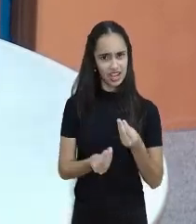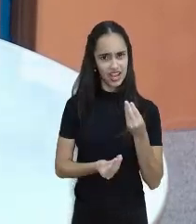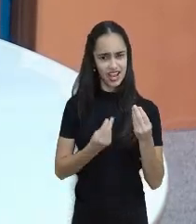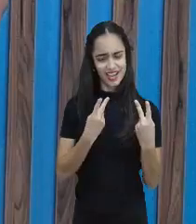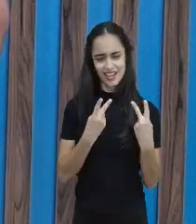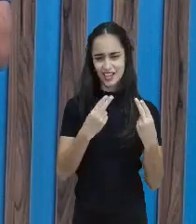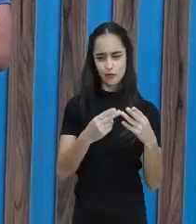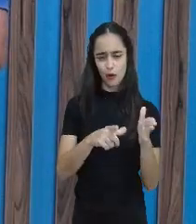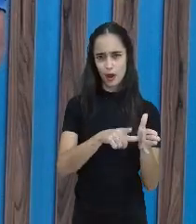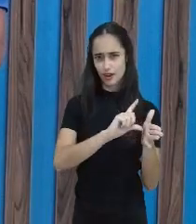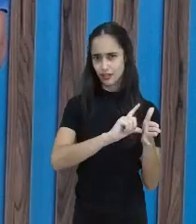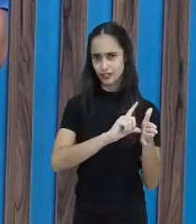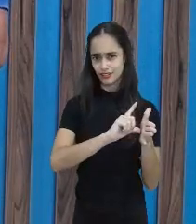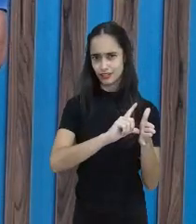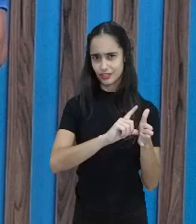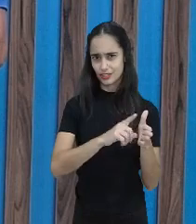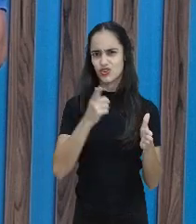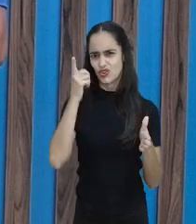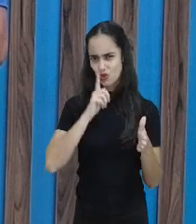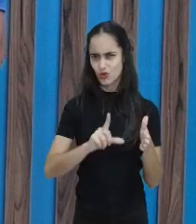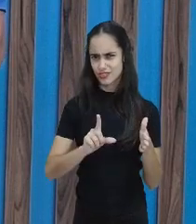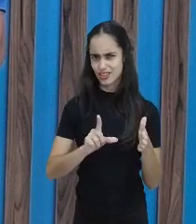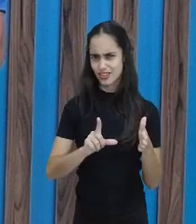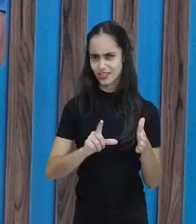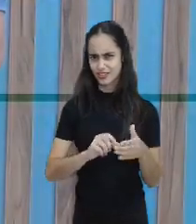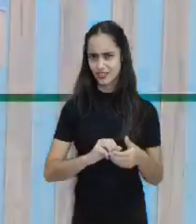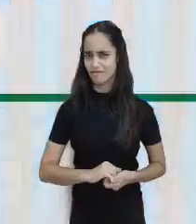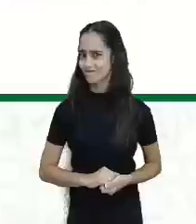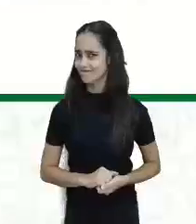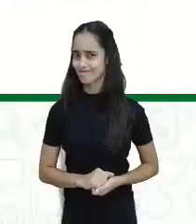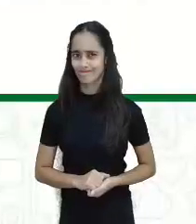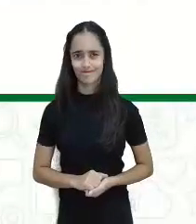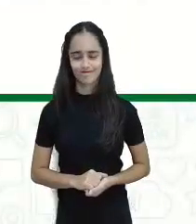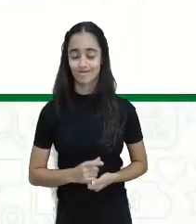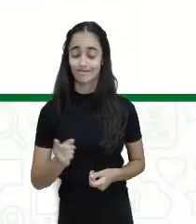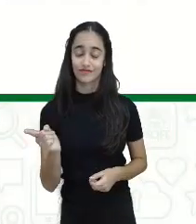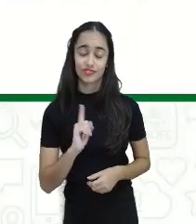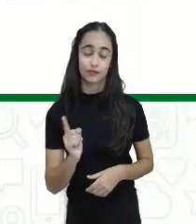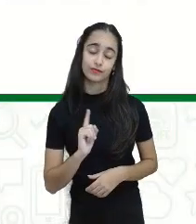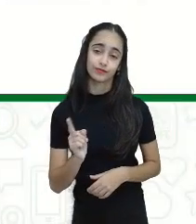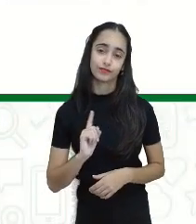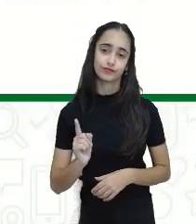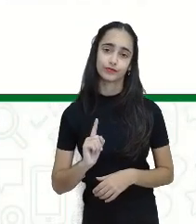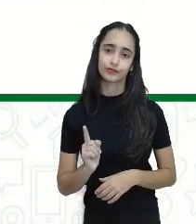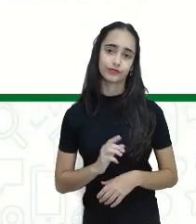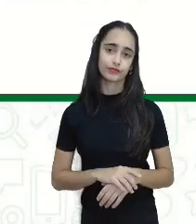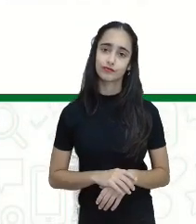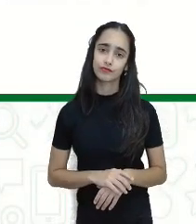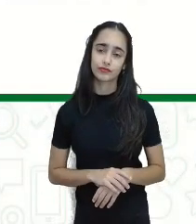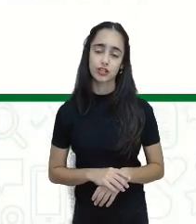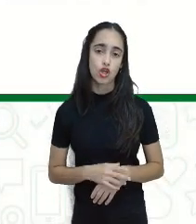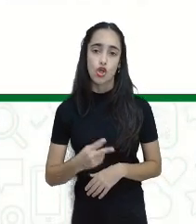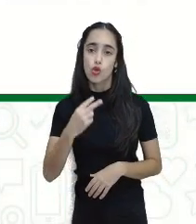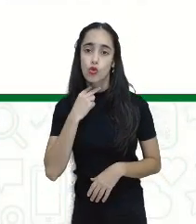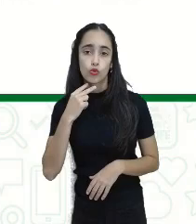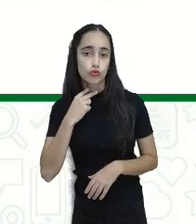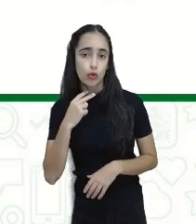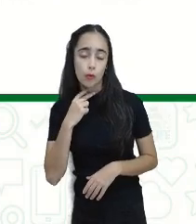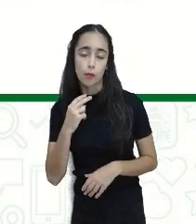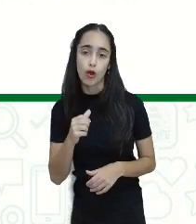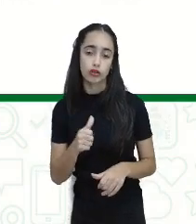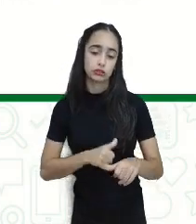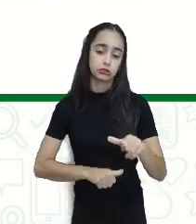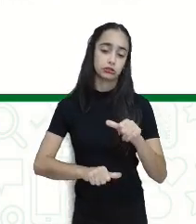Ele vai voltar a ser como o ovo era antes de ser cozido? Não, não. Não pode ser desfeita essa